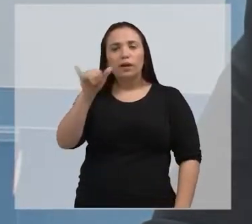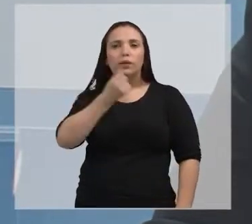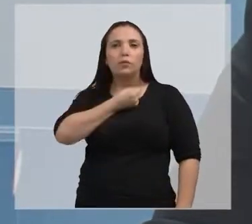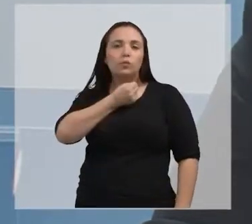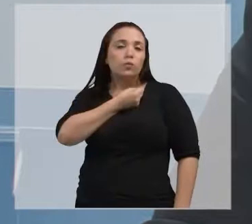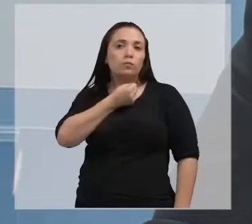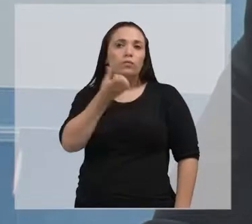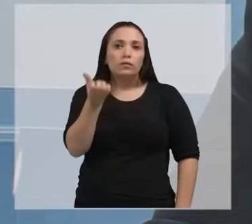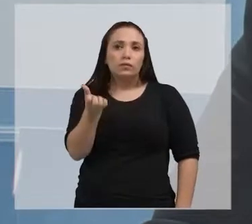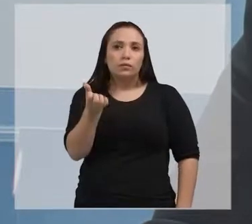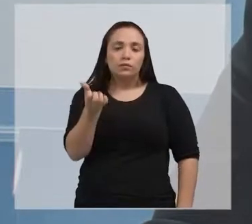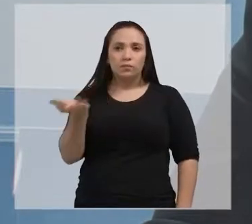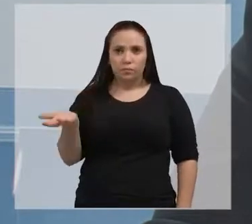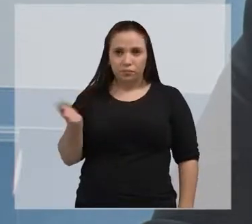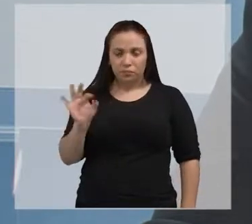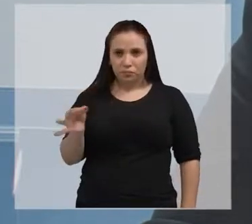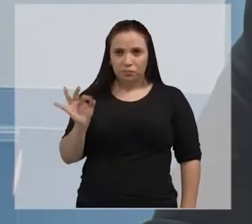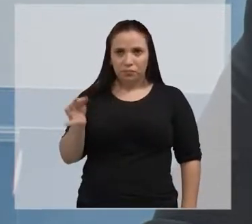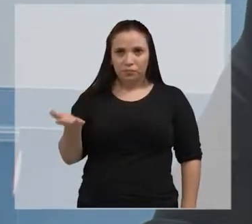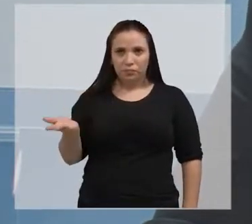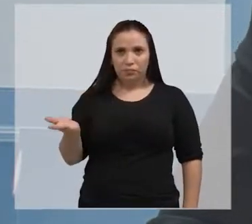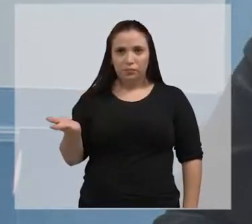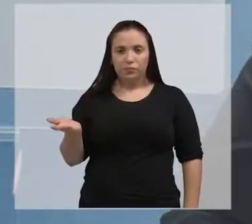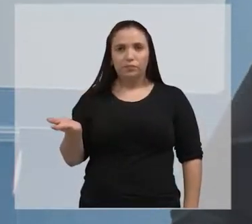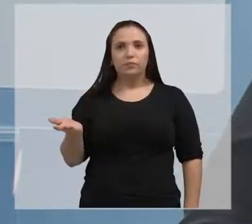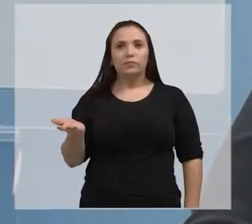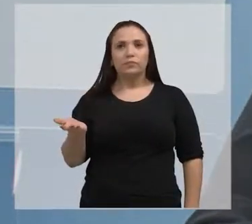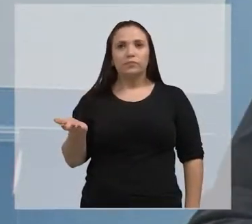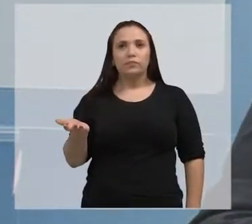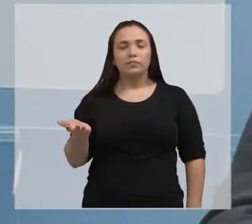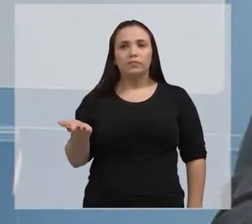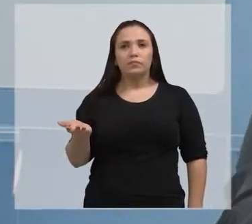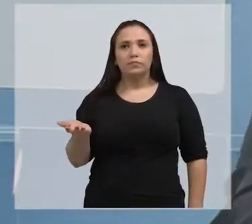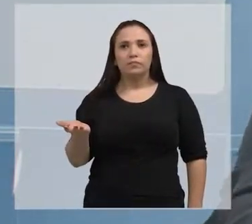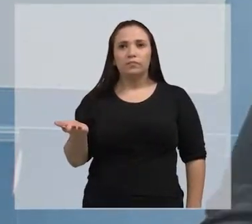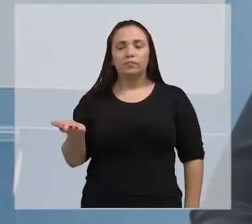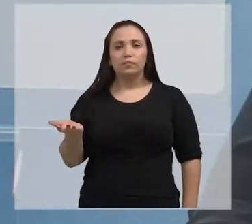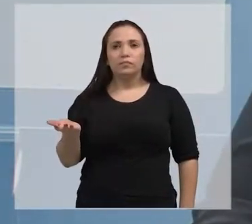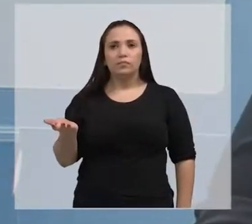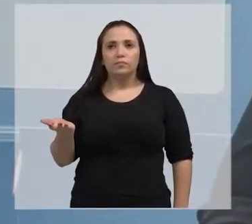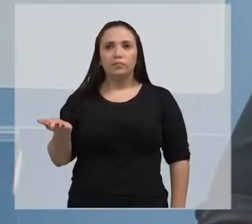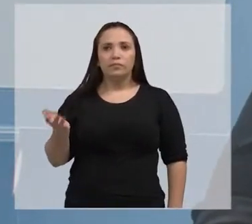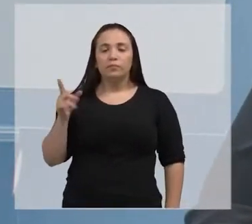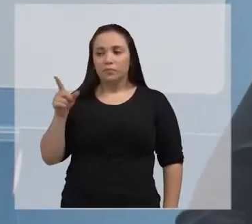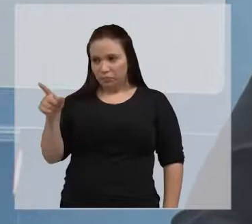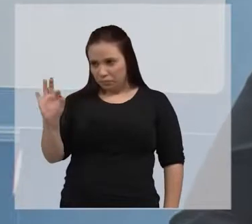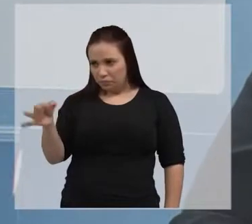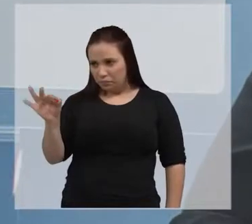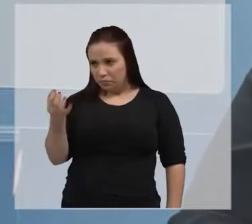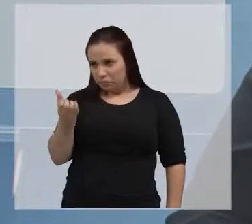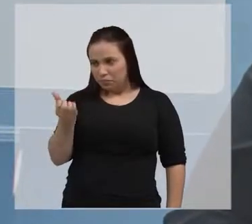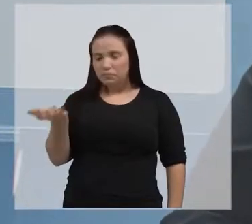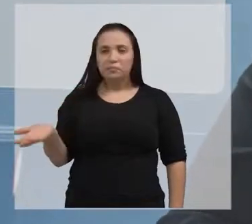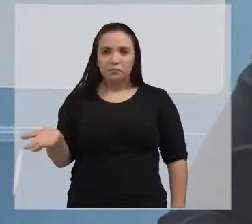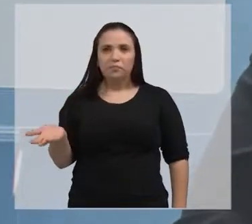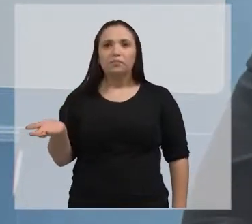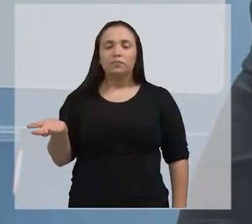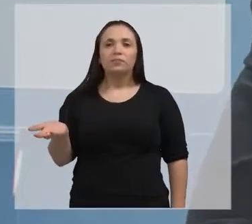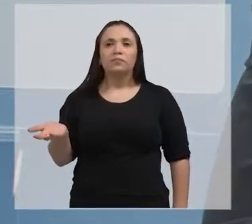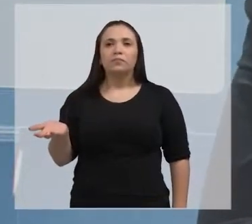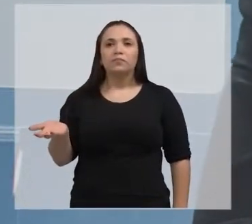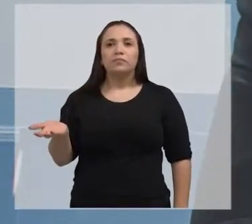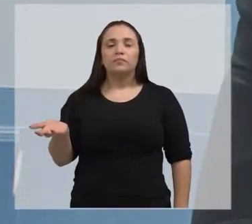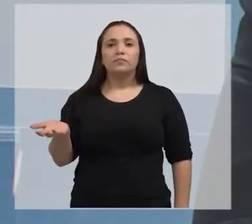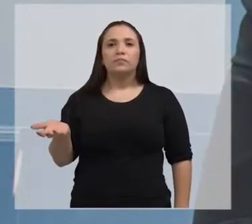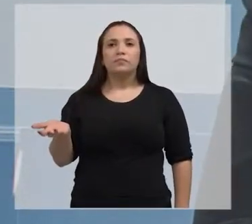canal 6 da Multiplay, é isso? Ou errei? É, canal 6 da Multiplay, é isso mesmo. O Claudinho está dizendo que é, né? É, Claudinho, é. Pronto, deixa eu